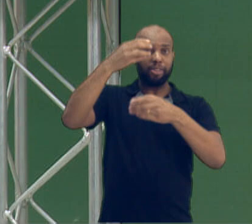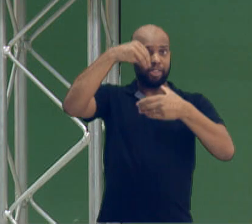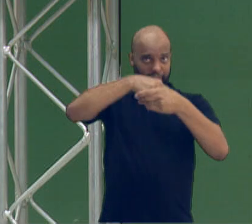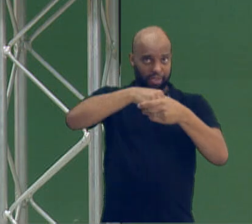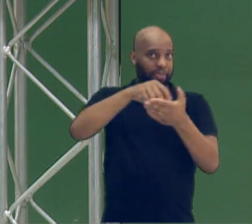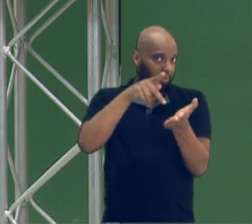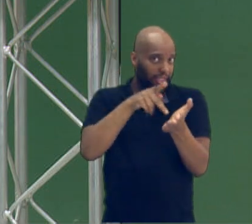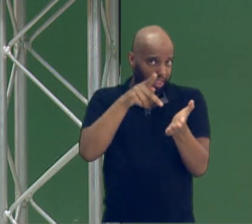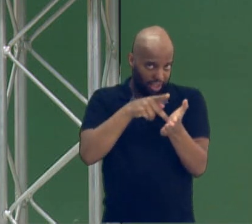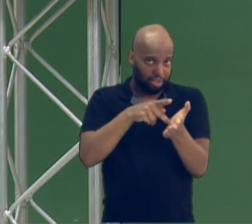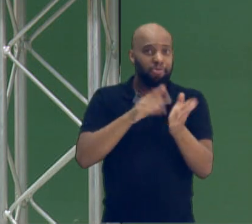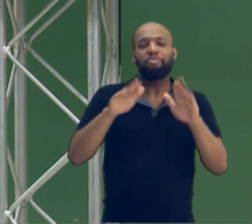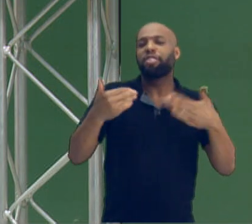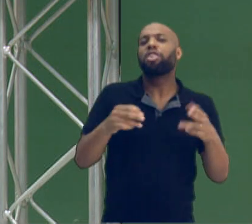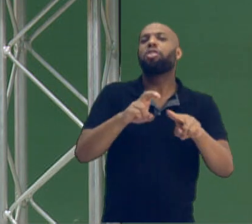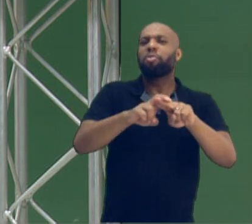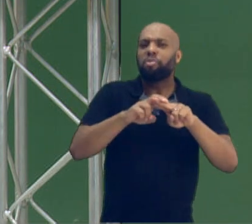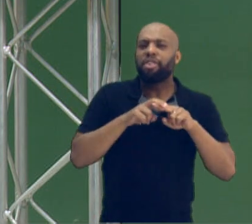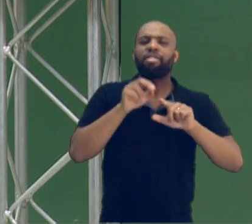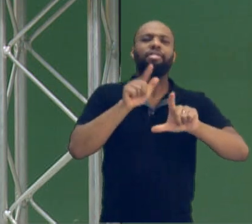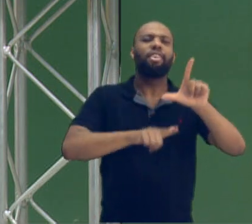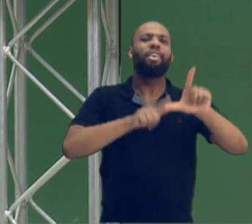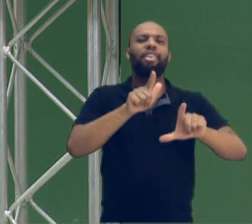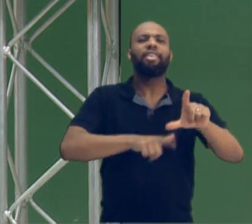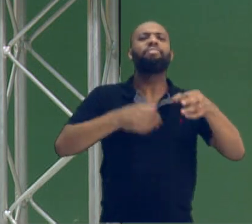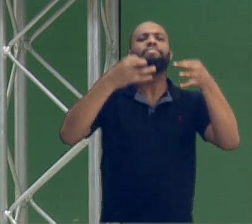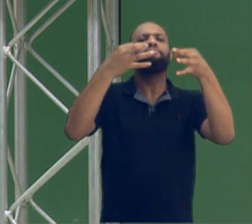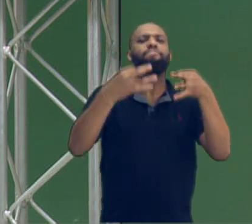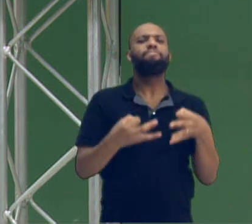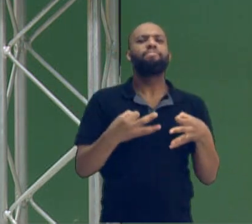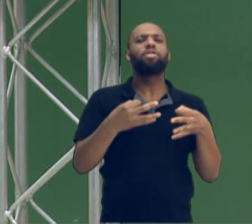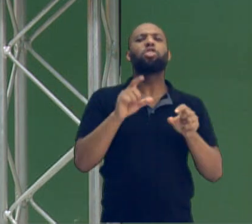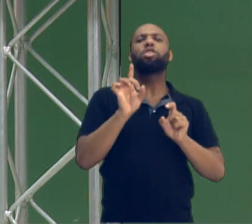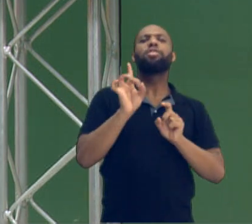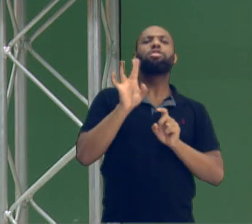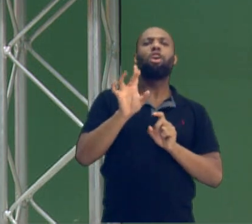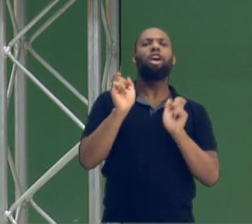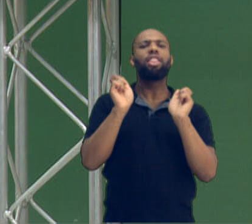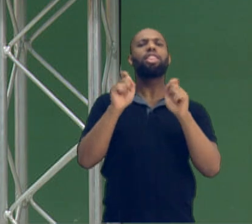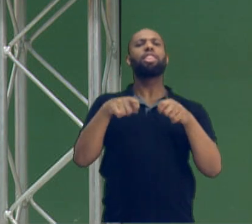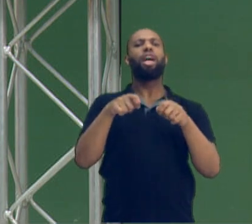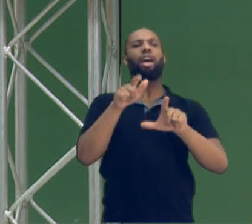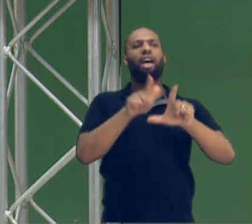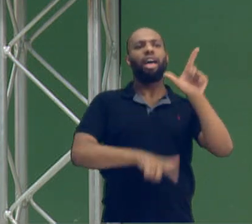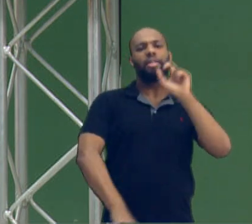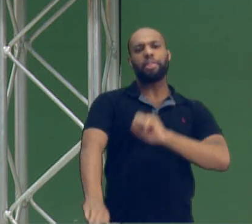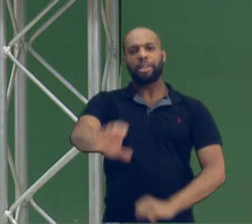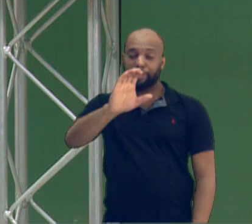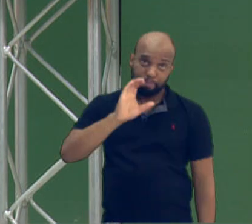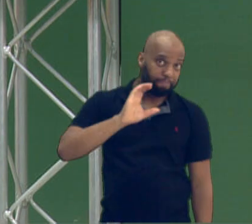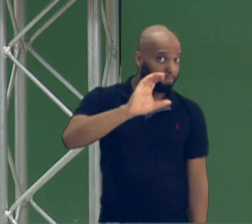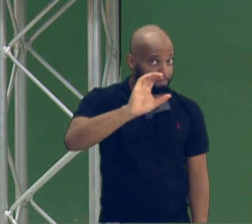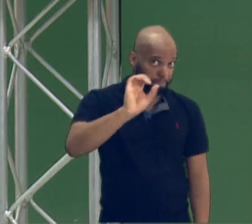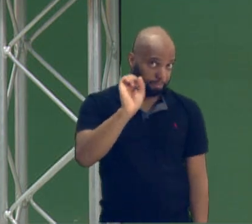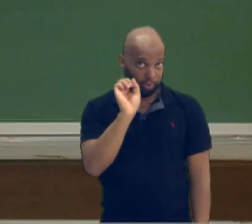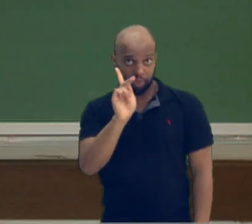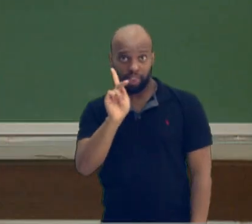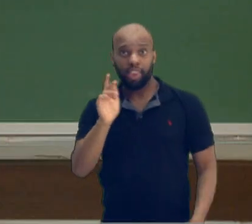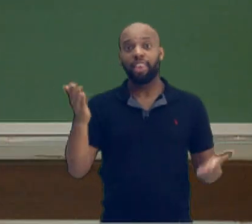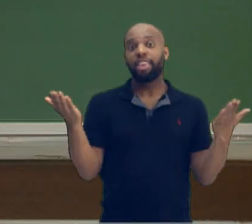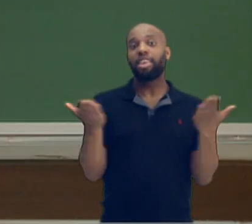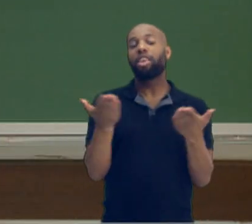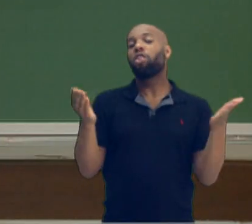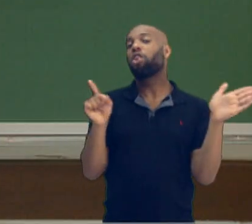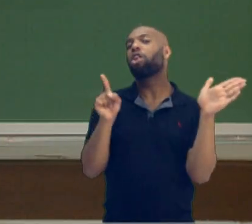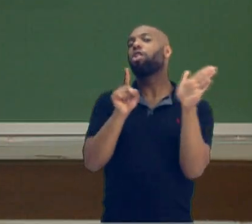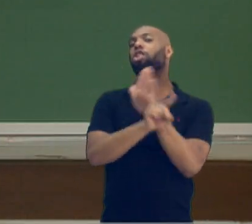não é mesmo? Então, por isso, a alternativa correta só poderia ser a letra C, ok? Vamos para